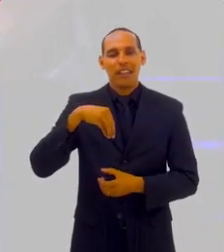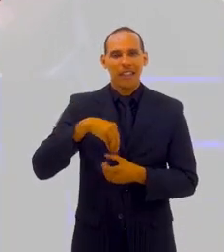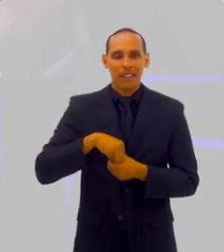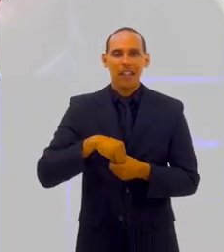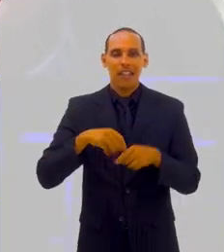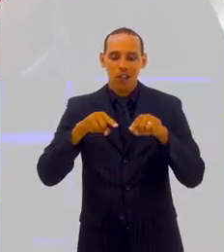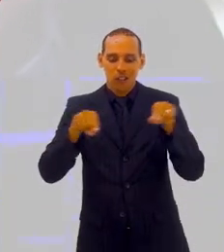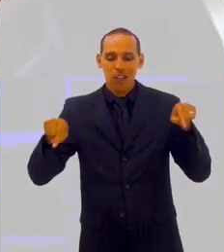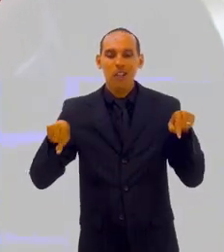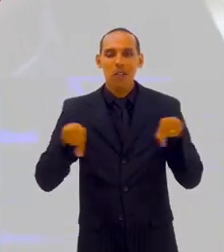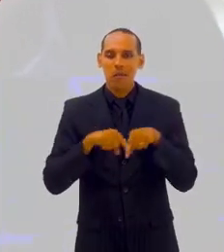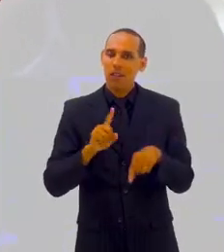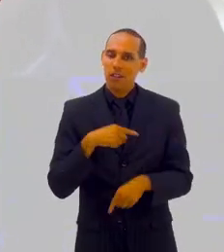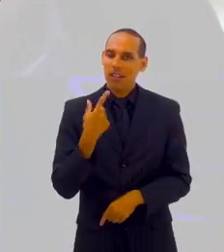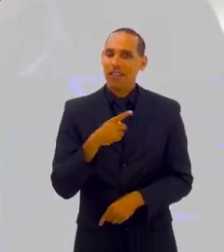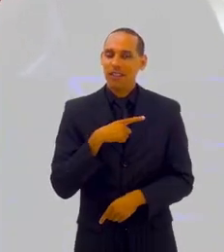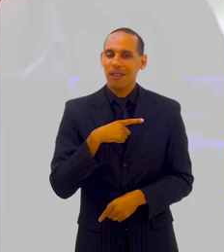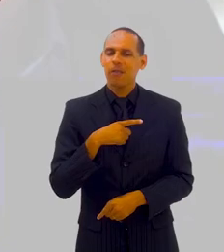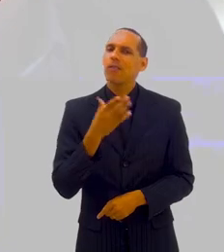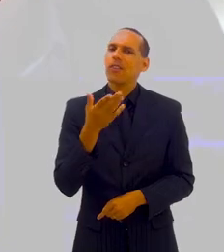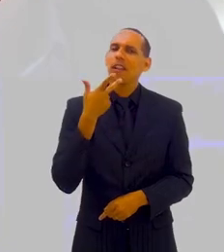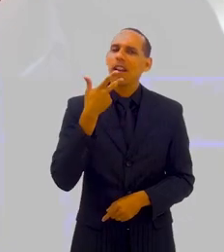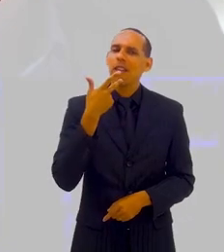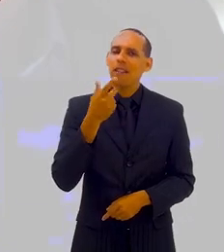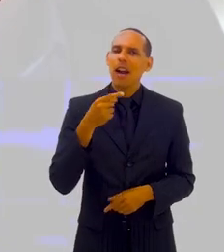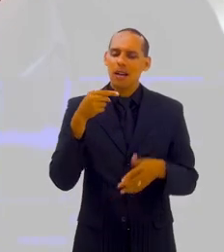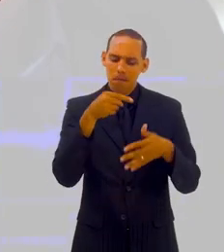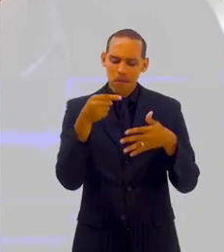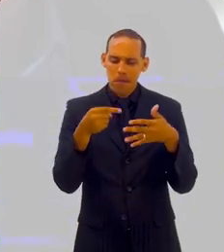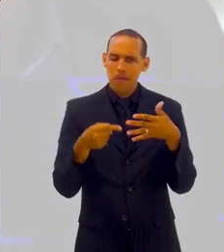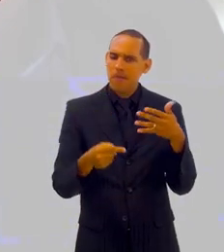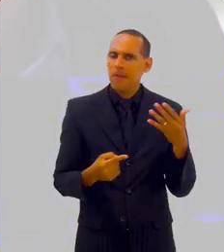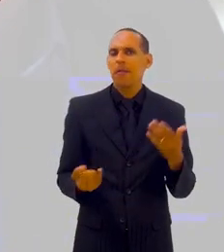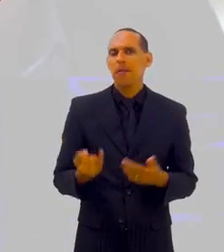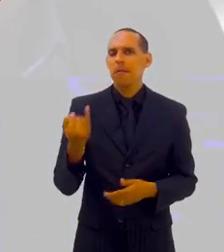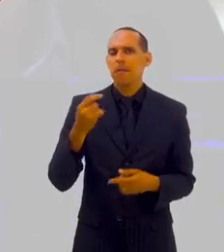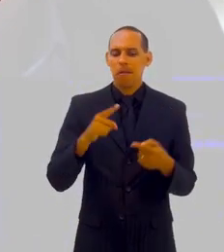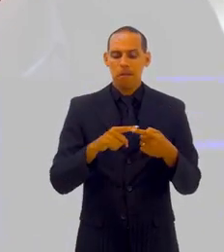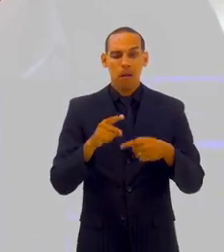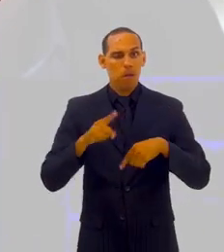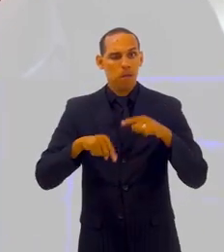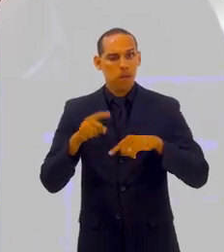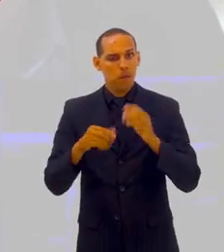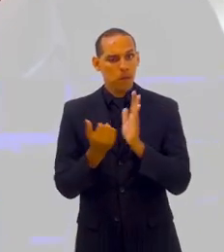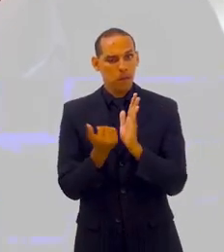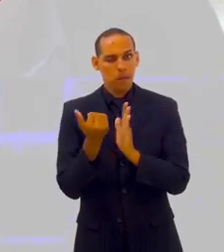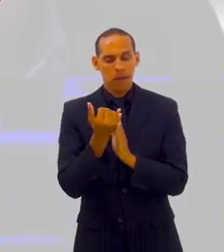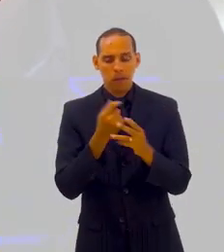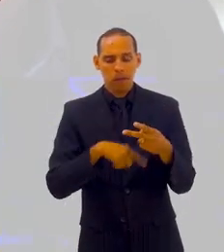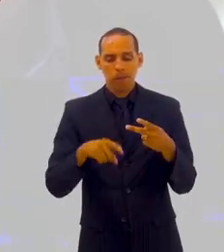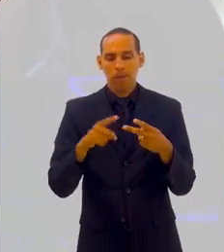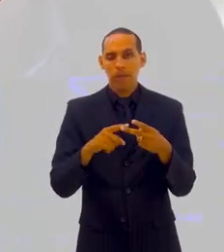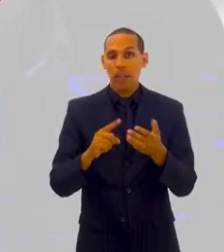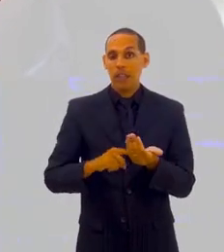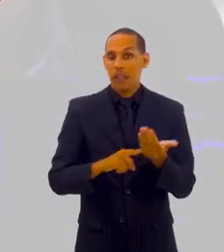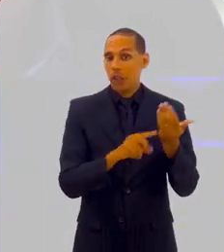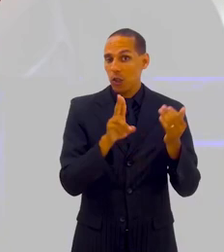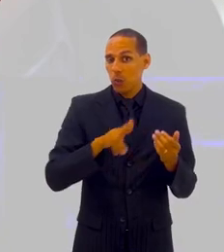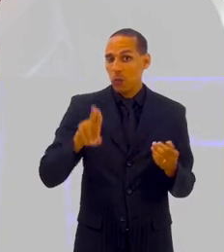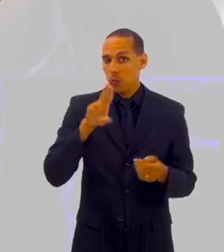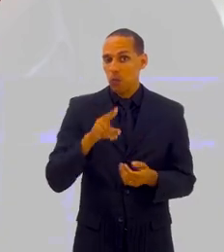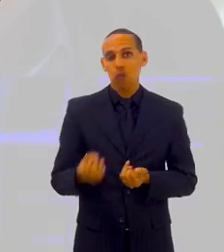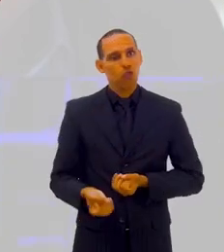do espaço que a gente tem o senhor falou de mal produtividade uso da tecnologia